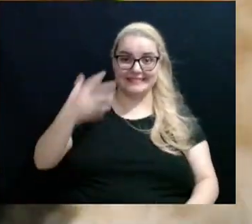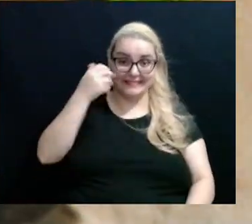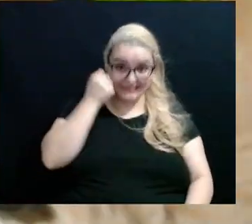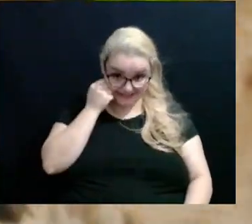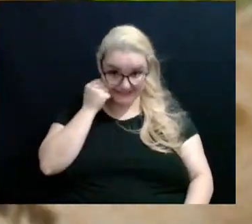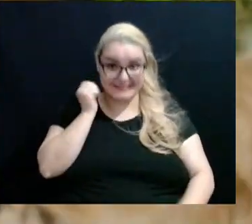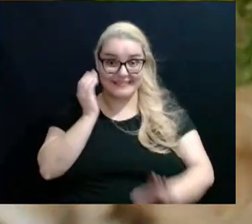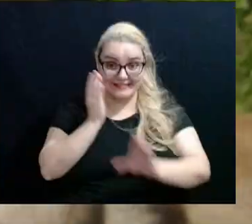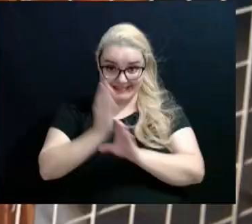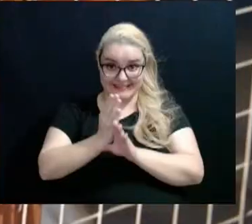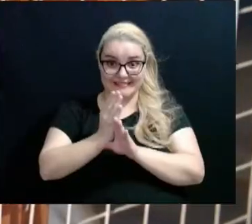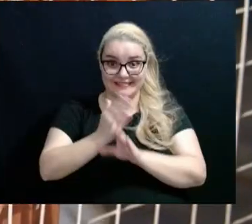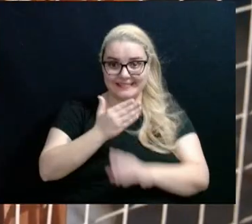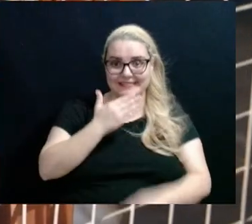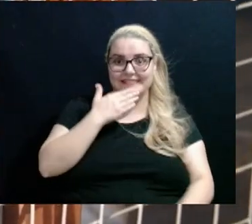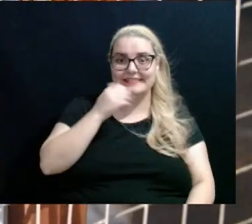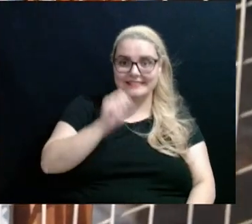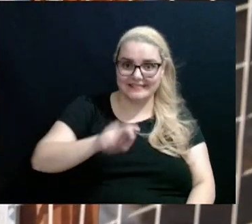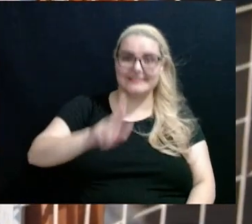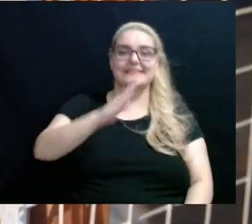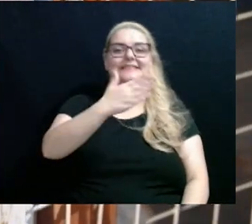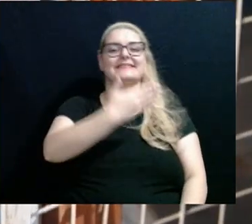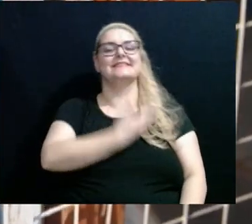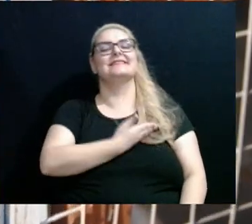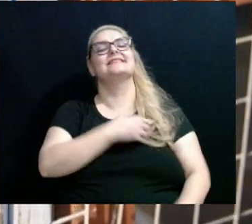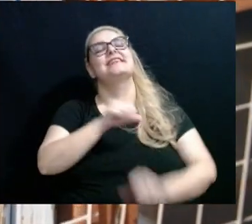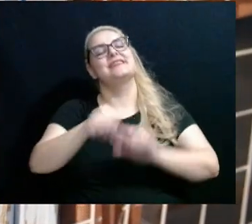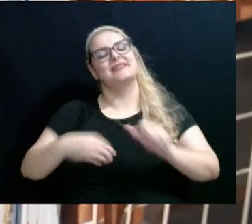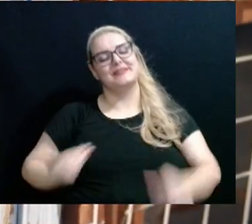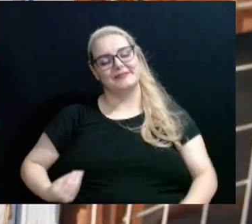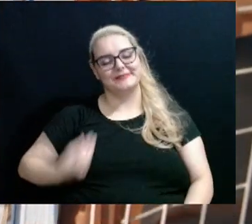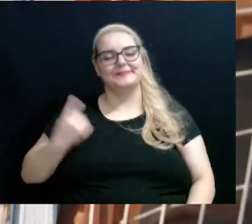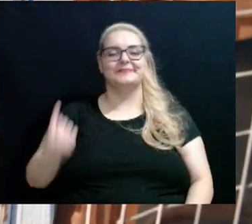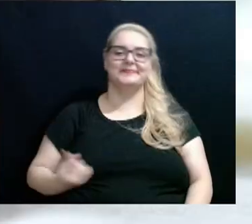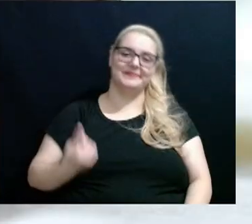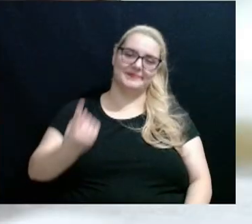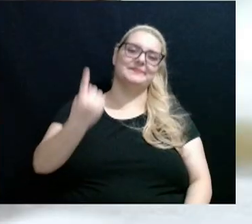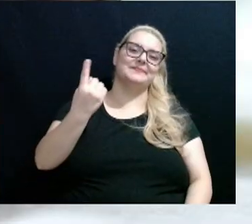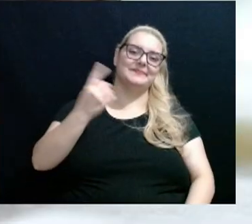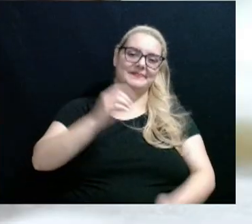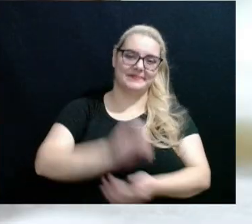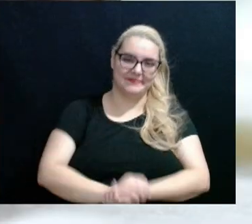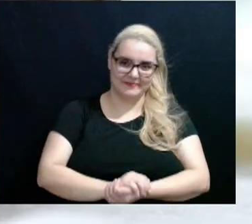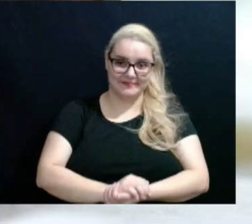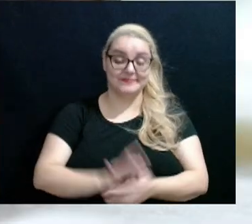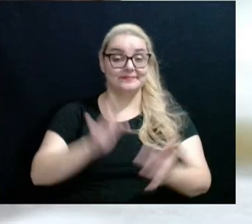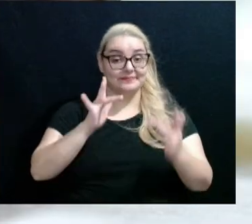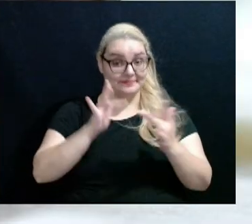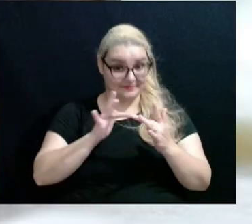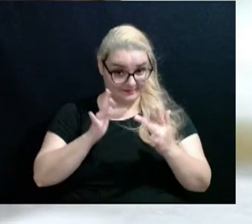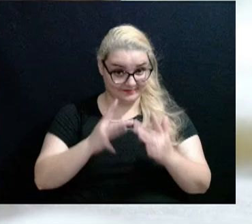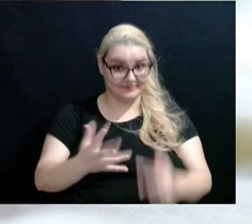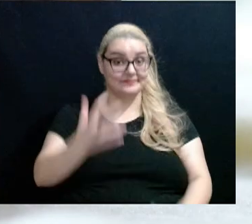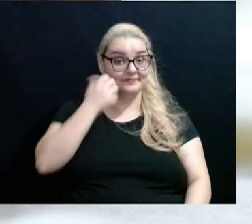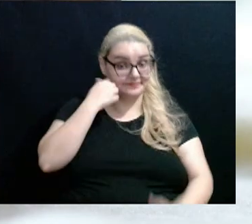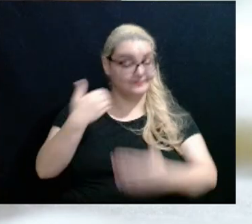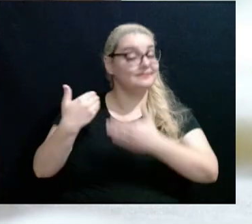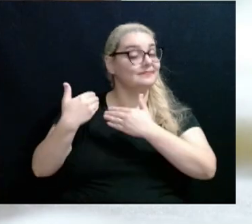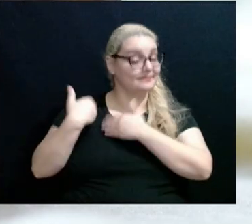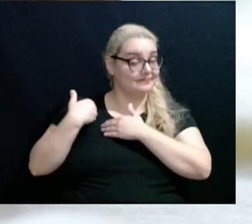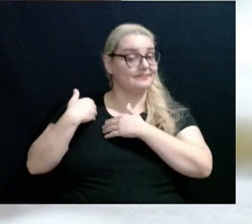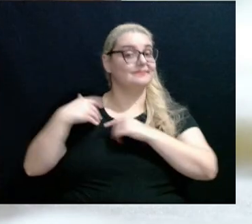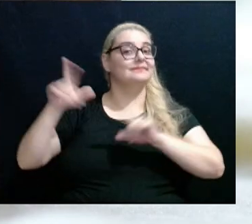seu melhor amigo e mudar uma vida para sempre. O contato para a adoção responsável